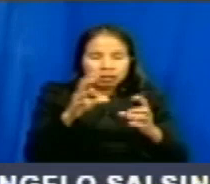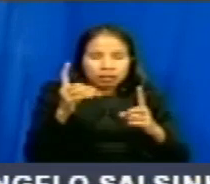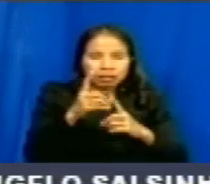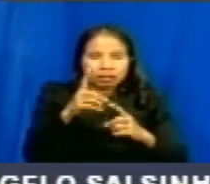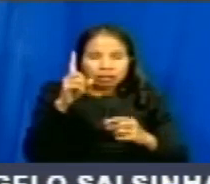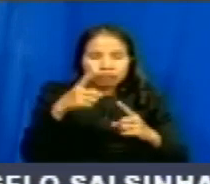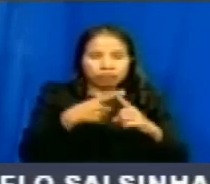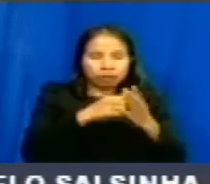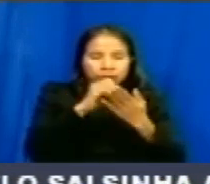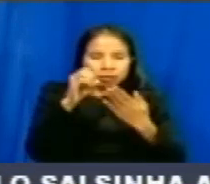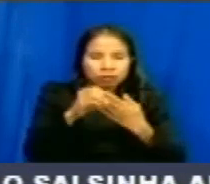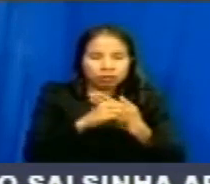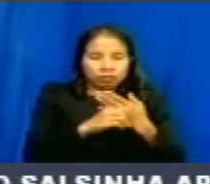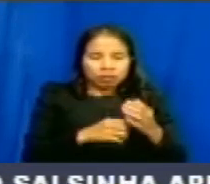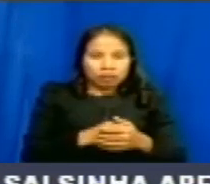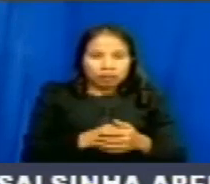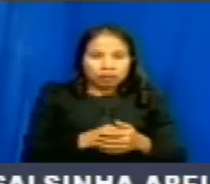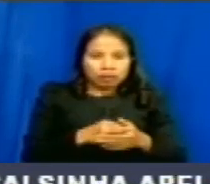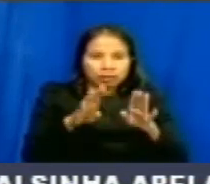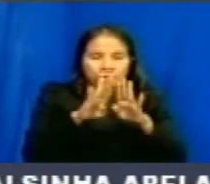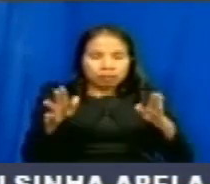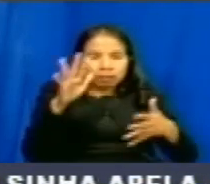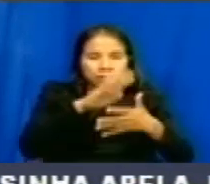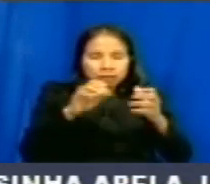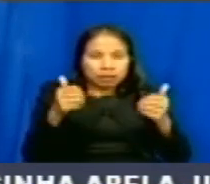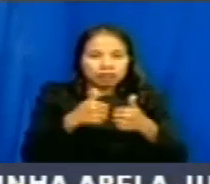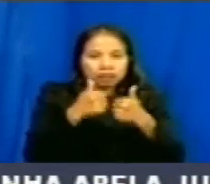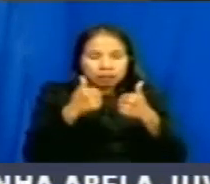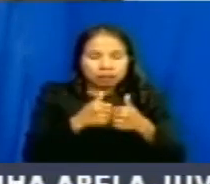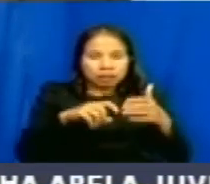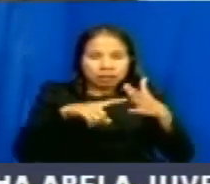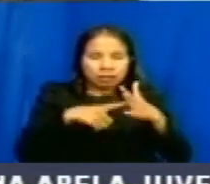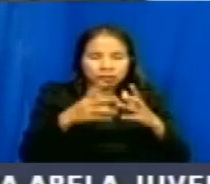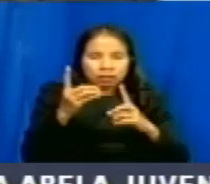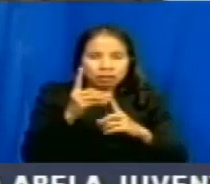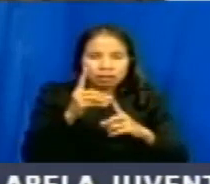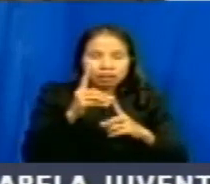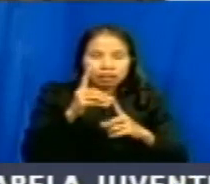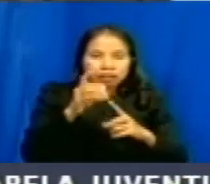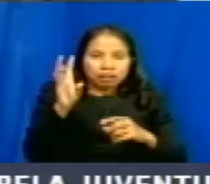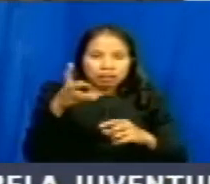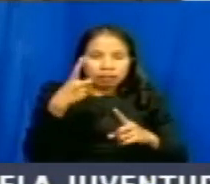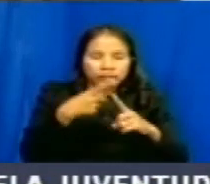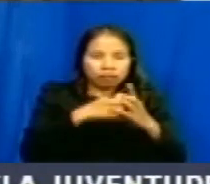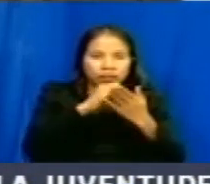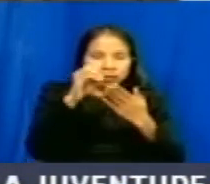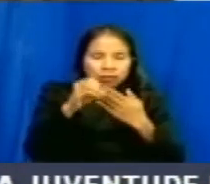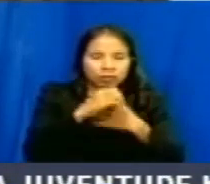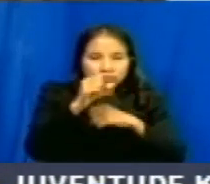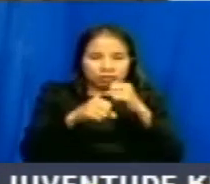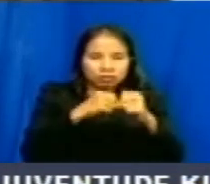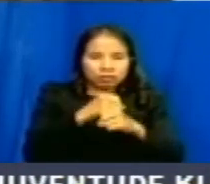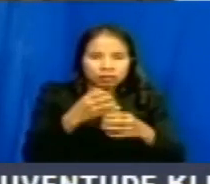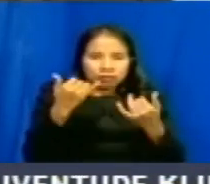Ida Fulang Outubro. Enquanto, abertura para evento desportiva, se a rua Ihaloron Sanulu recensia Fulang Outubro